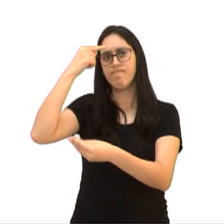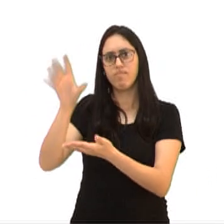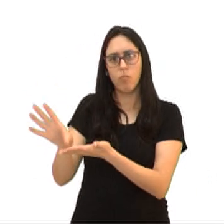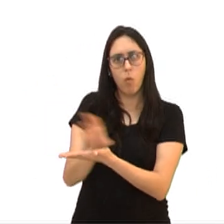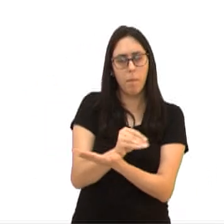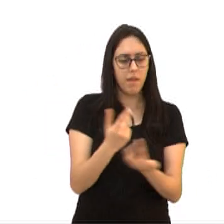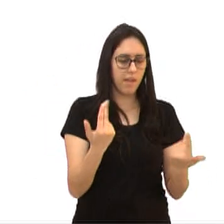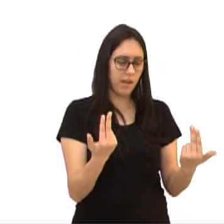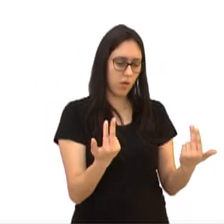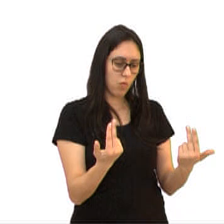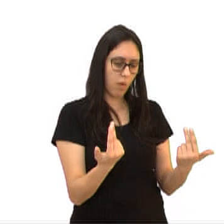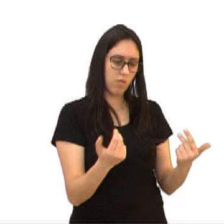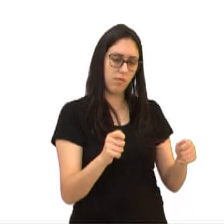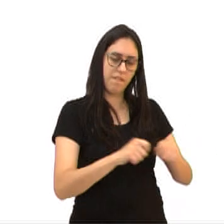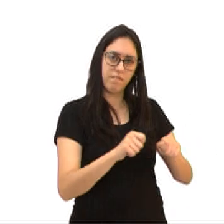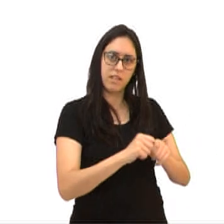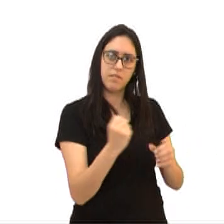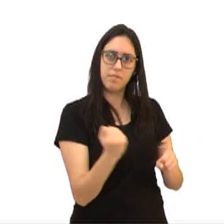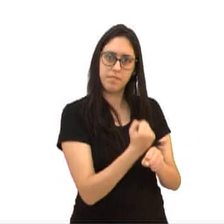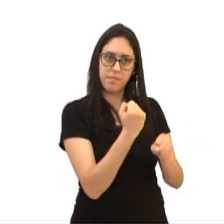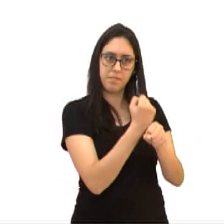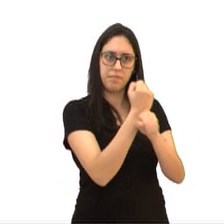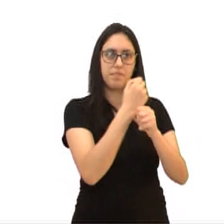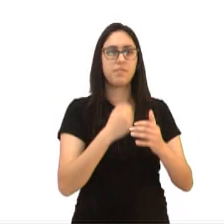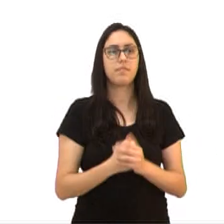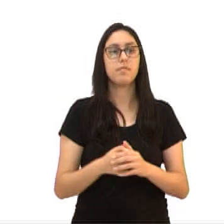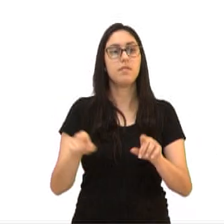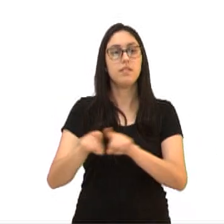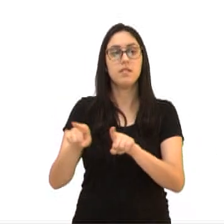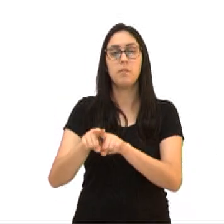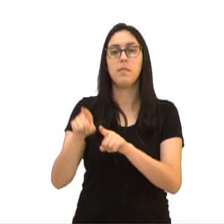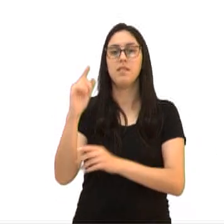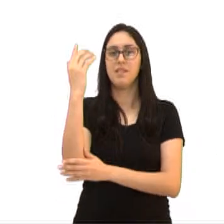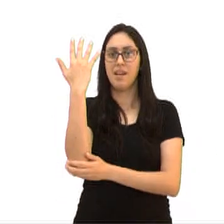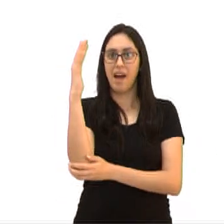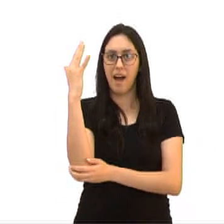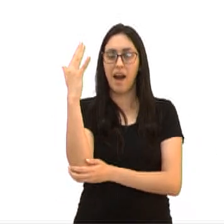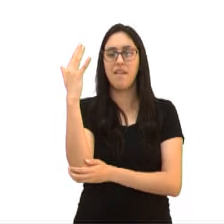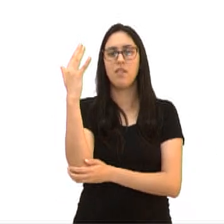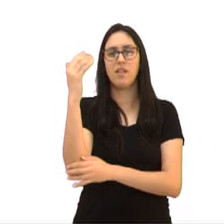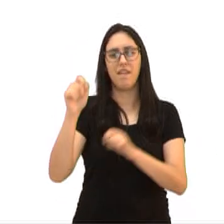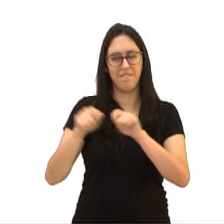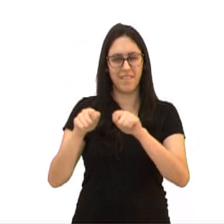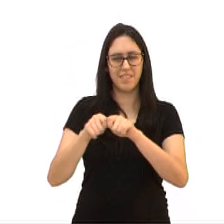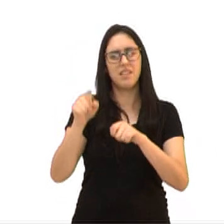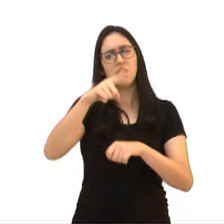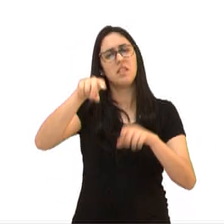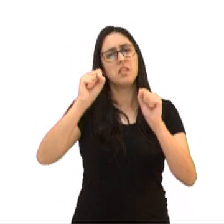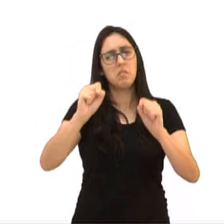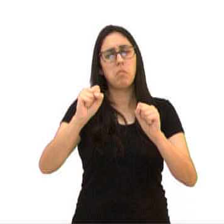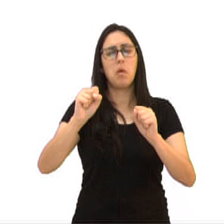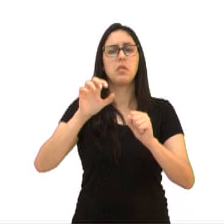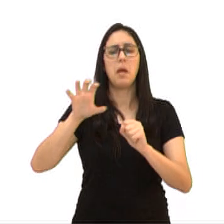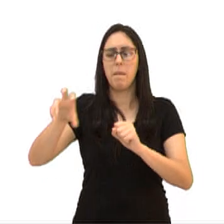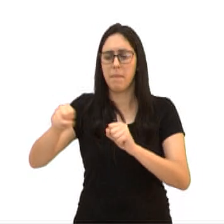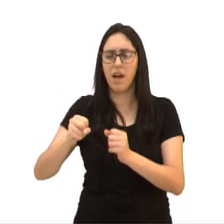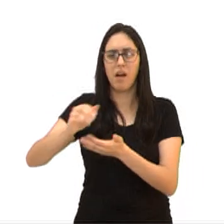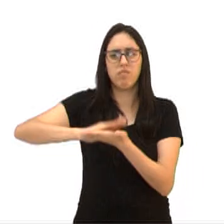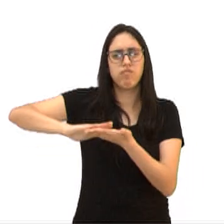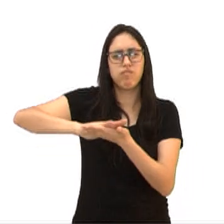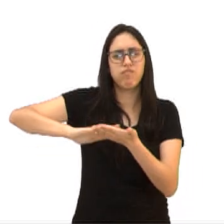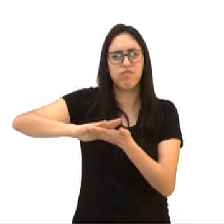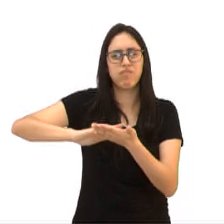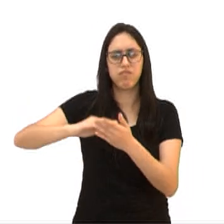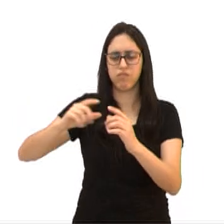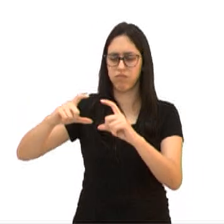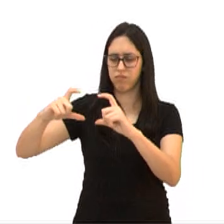E para fazer a copa das árvores, você pode utilizar materiais como esponja de lavar louça, espumas, esponja de aço e papel